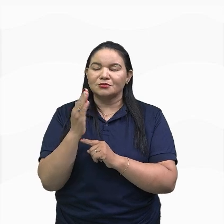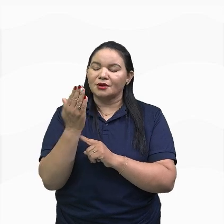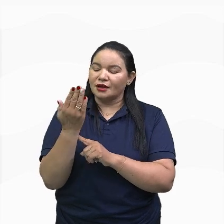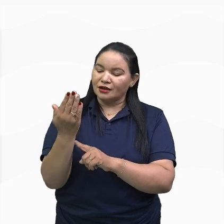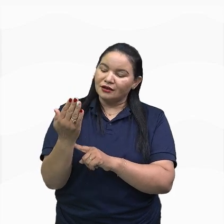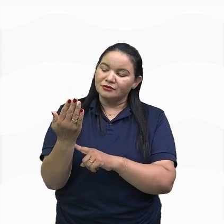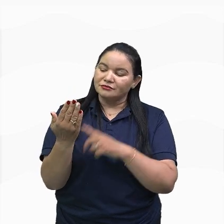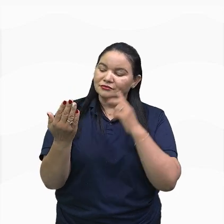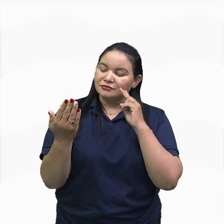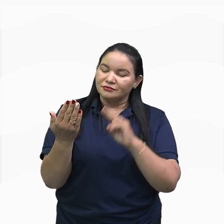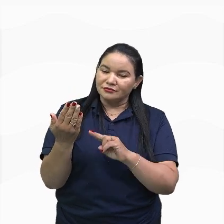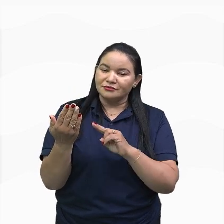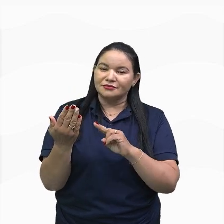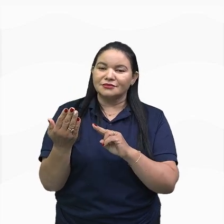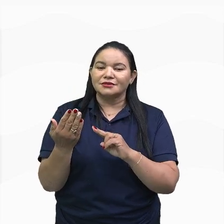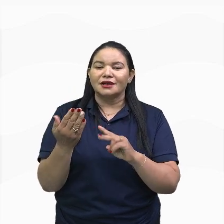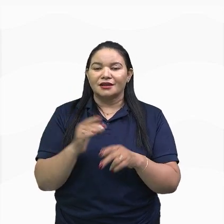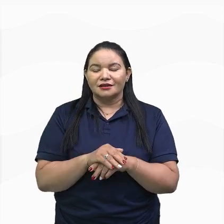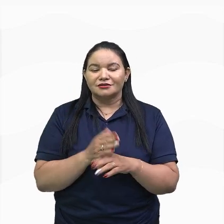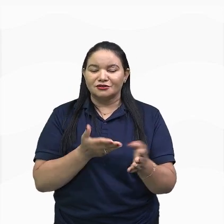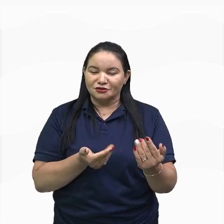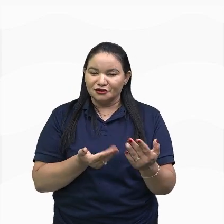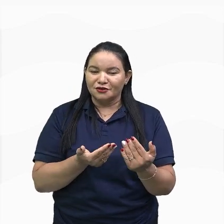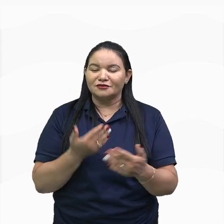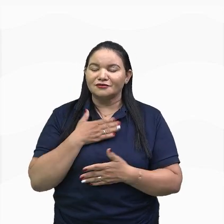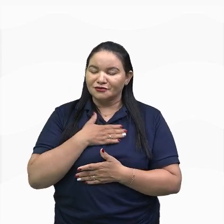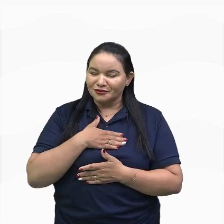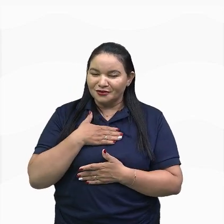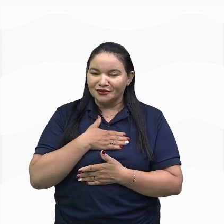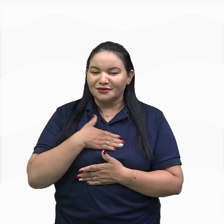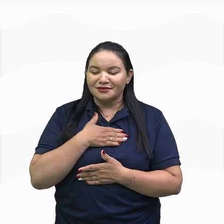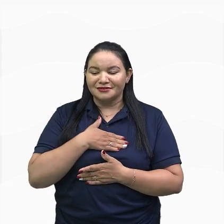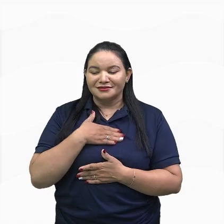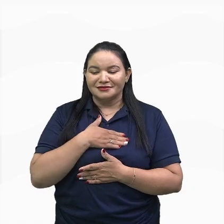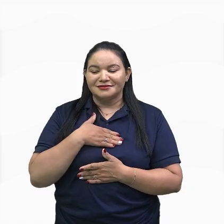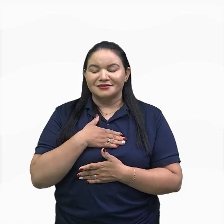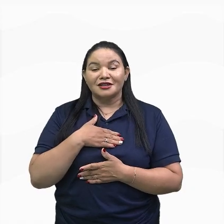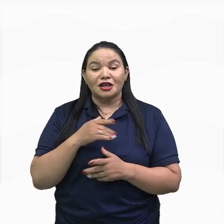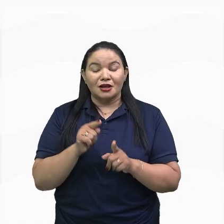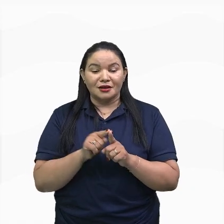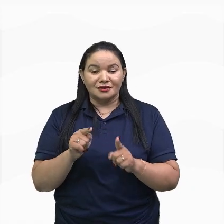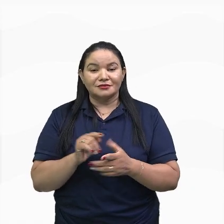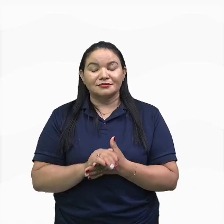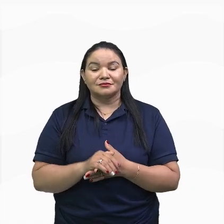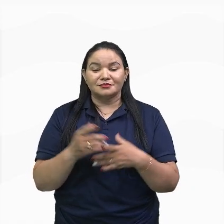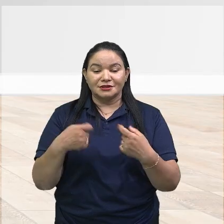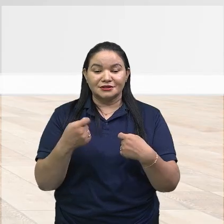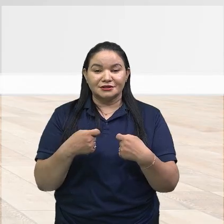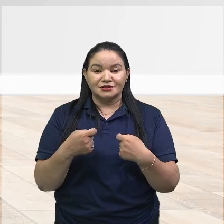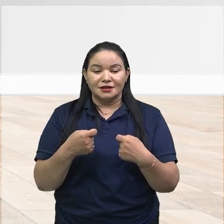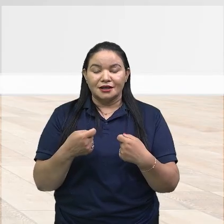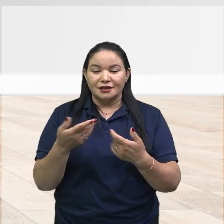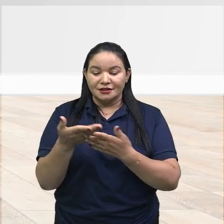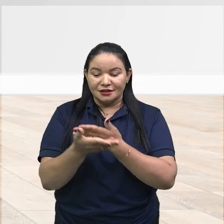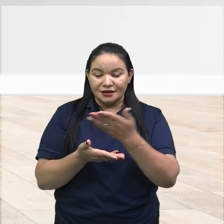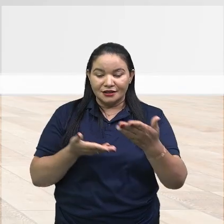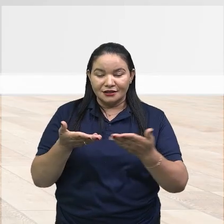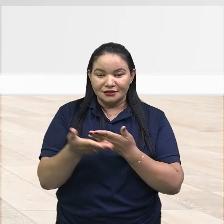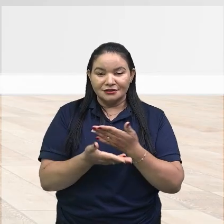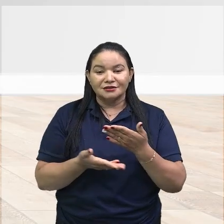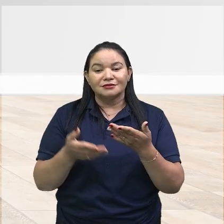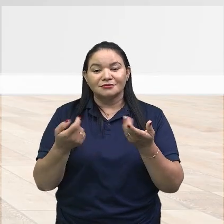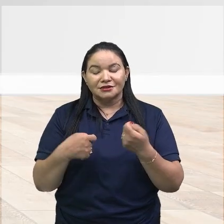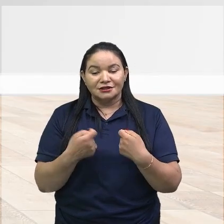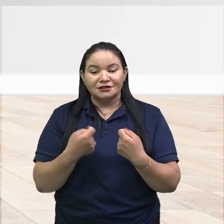os jovens adoram, né? Fazer esse tipo de coisa. Para a gente interagir, a gente tem que estar dentro de um processo